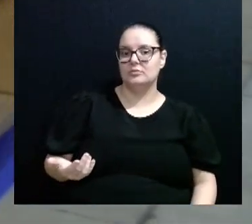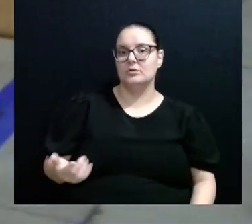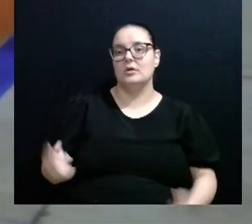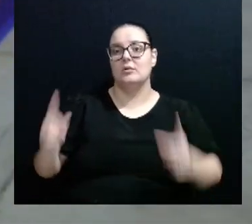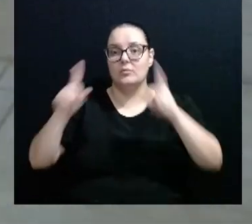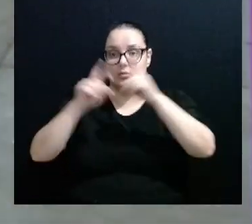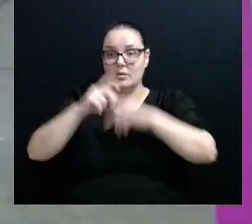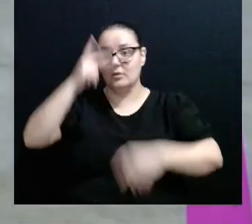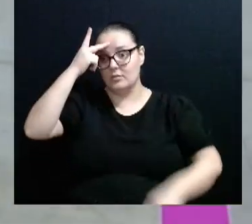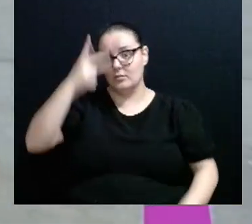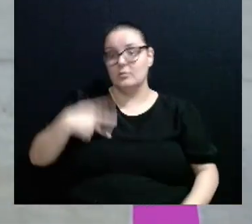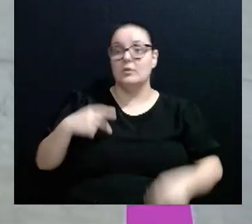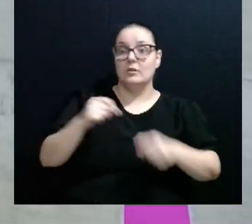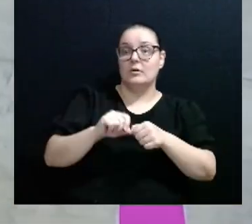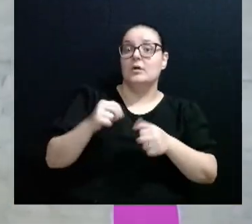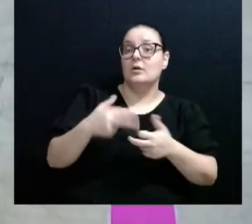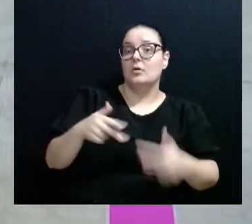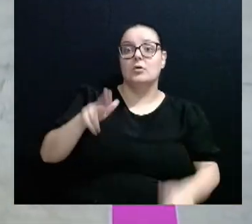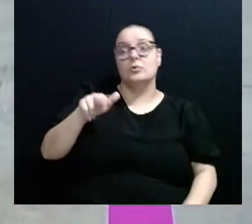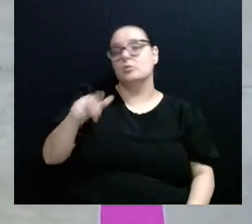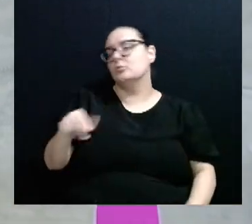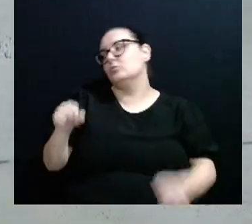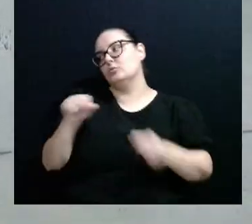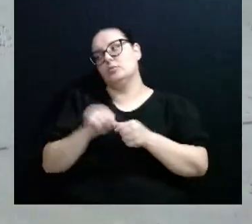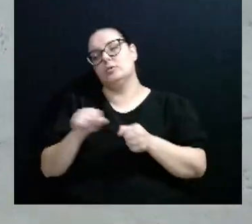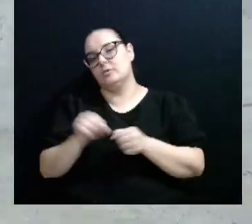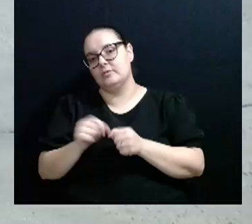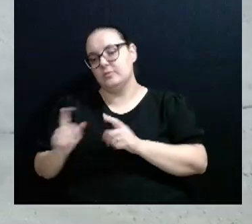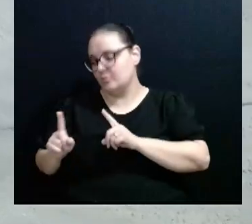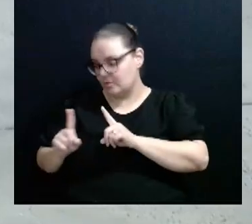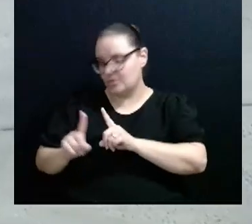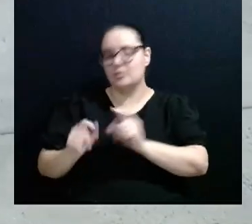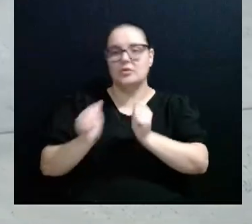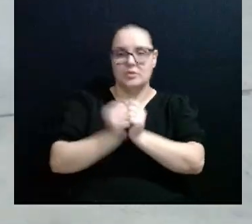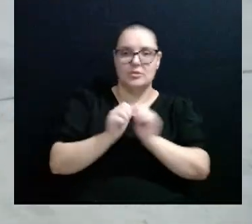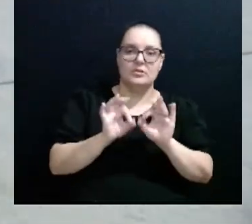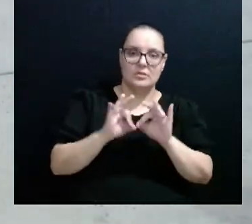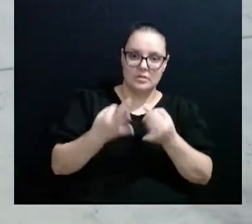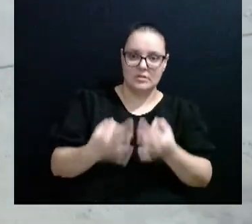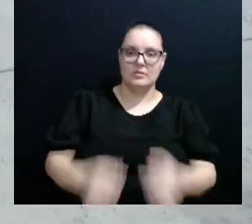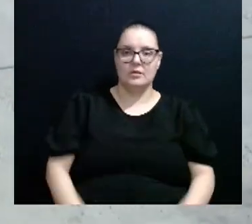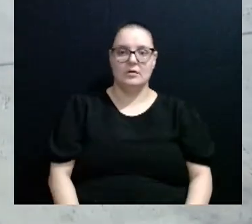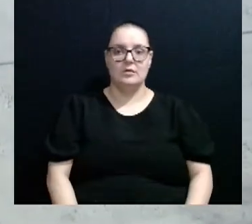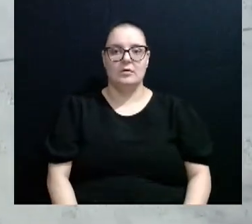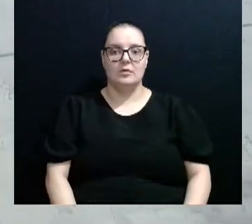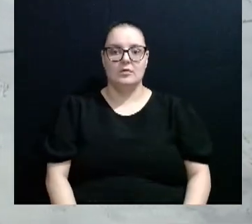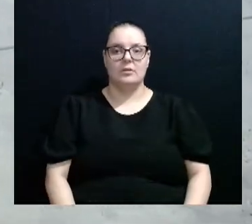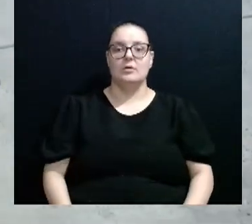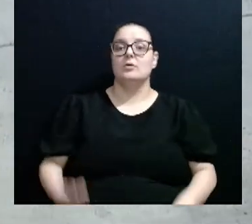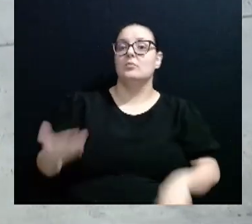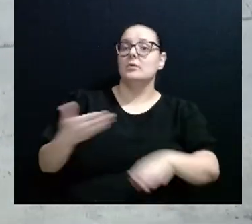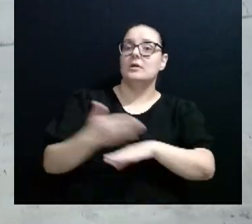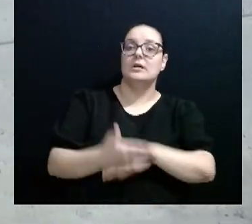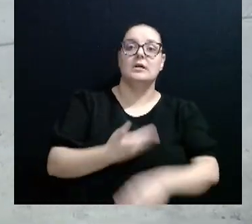coisas que a gente nunca fez juntas, né, em família. E o acesso é público,